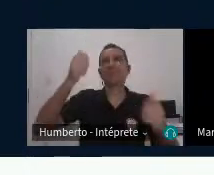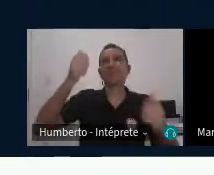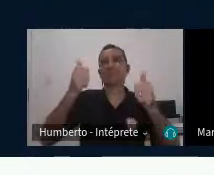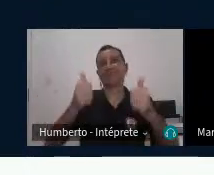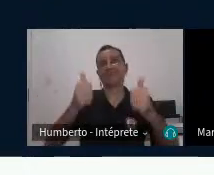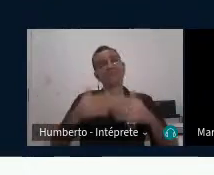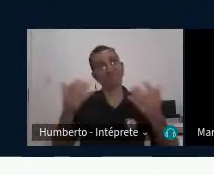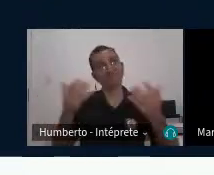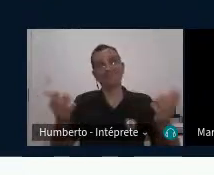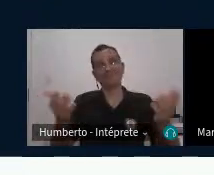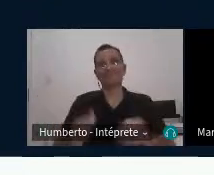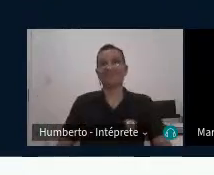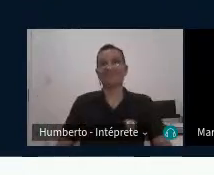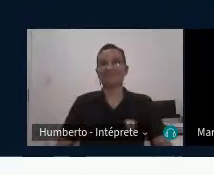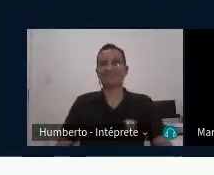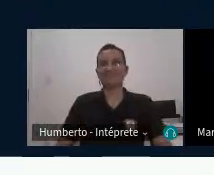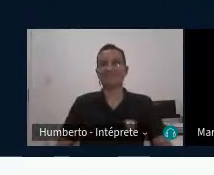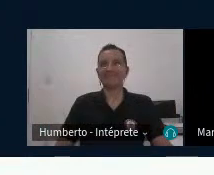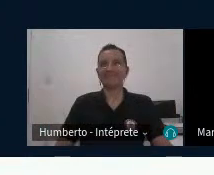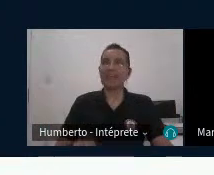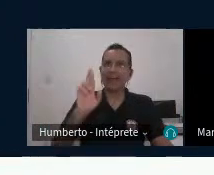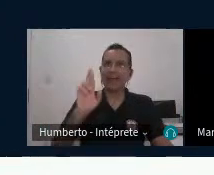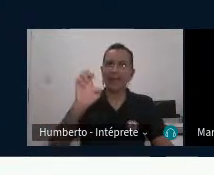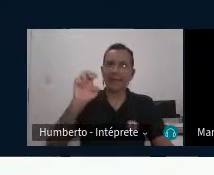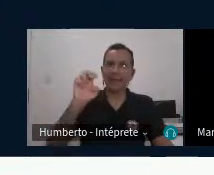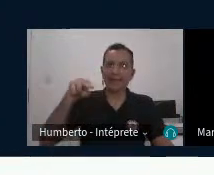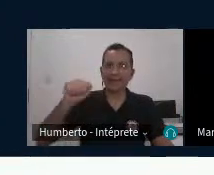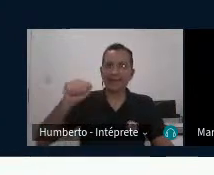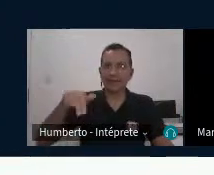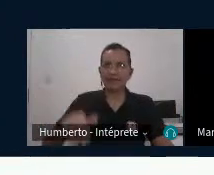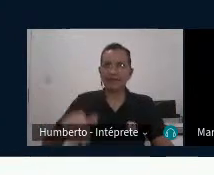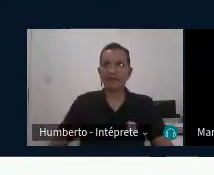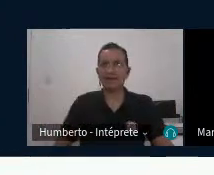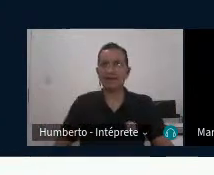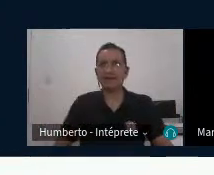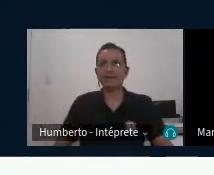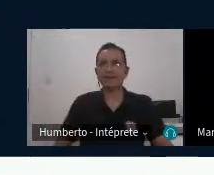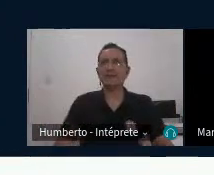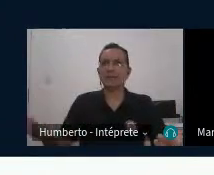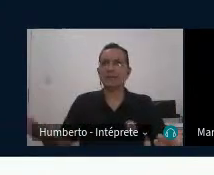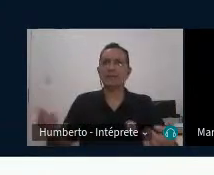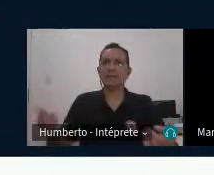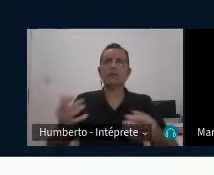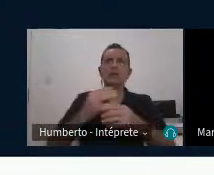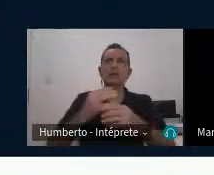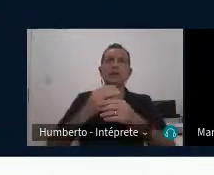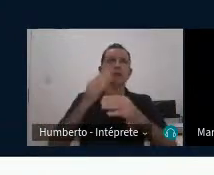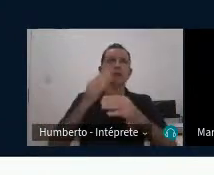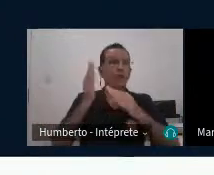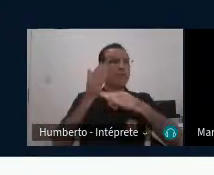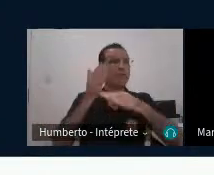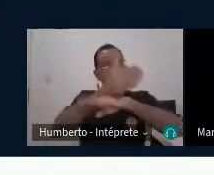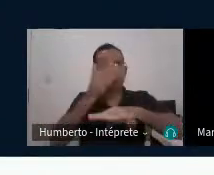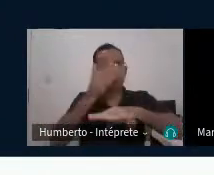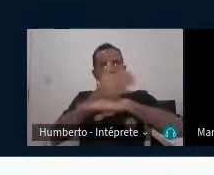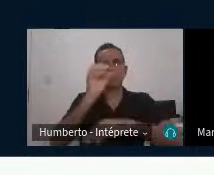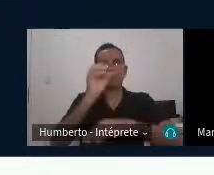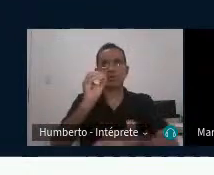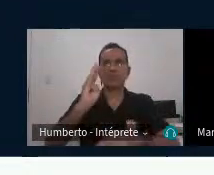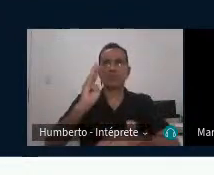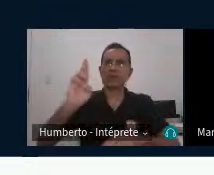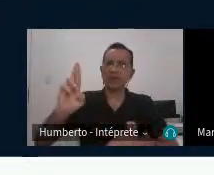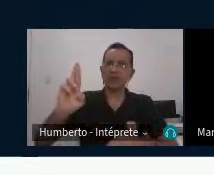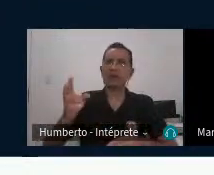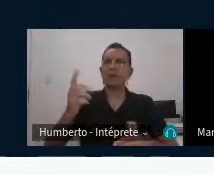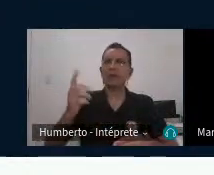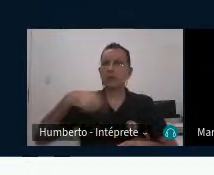Isso, Renan, quer falar alguma coisa? A cada vez que a gente tenta, a gente vai acumulando mais conhecimento e não pense que de primeira coisa